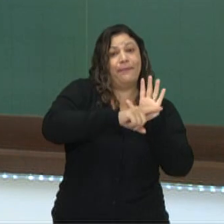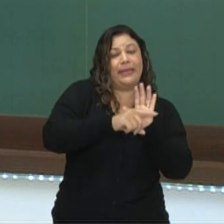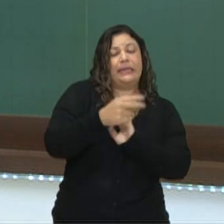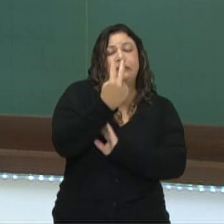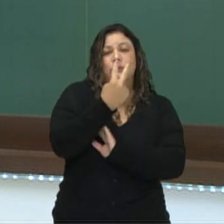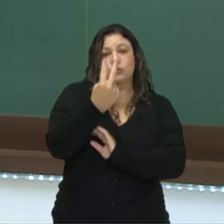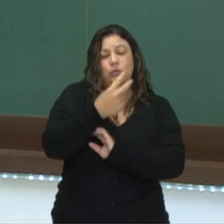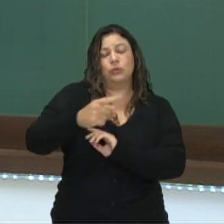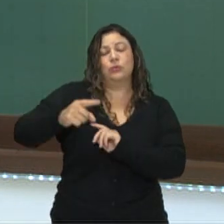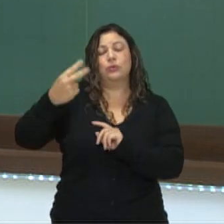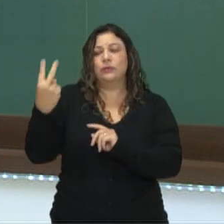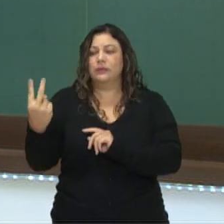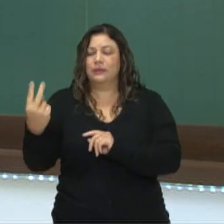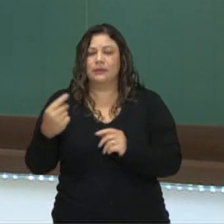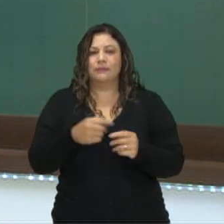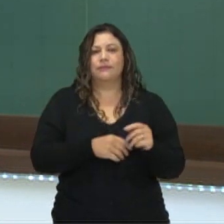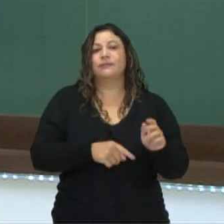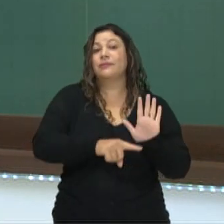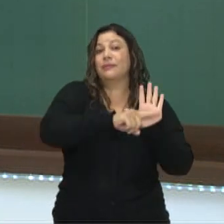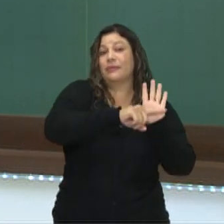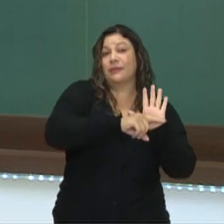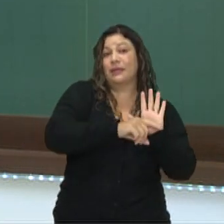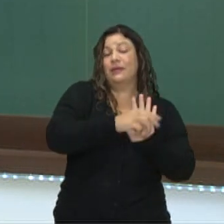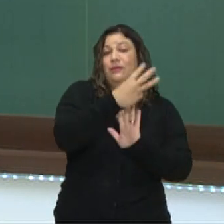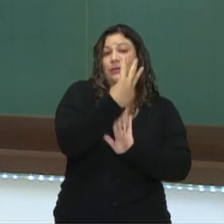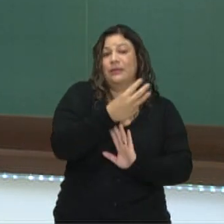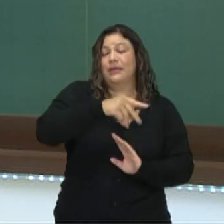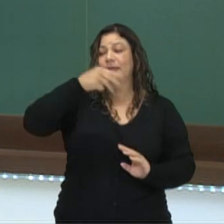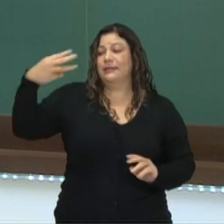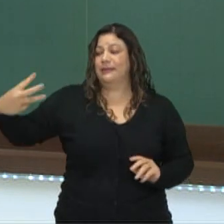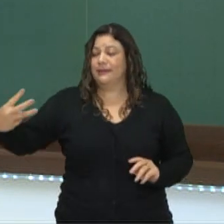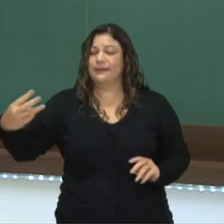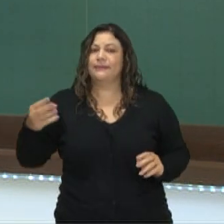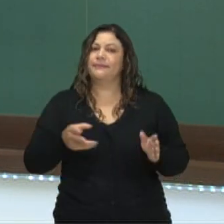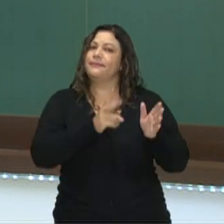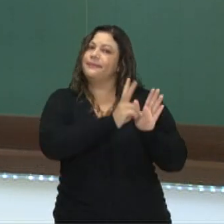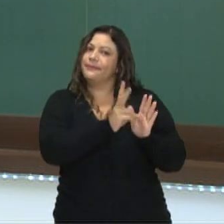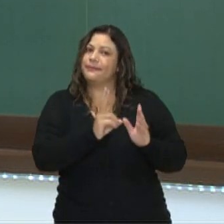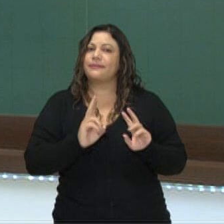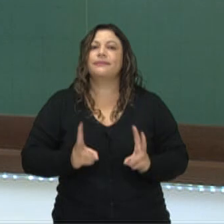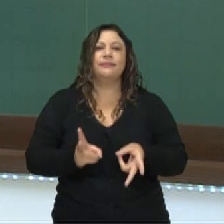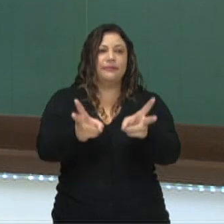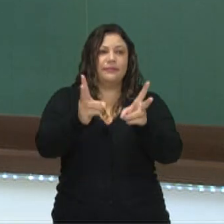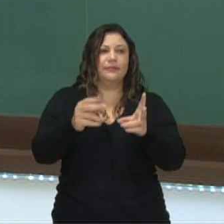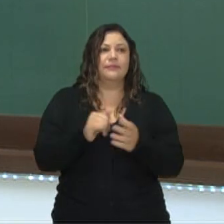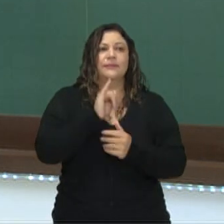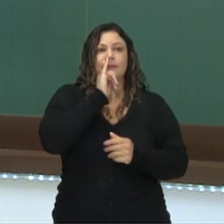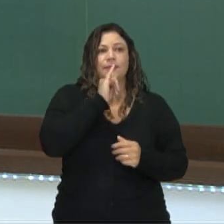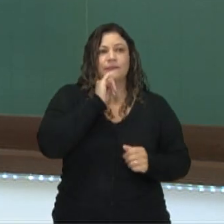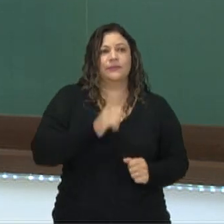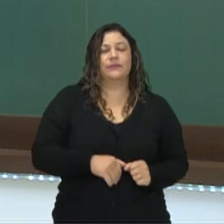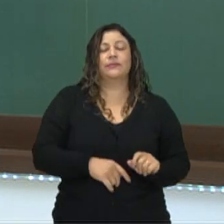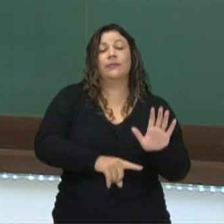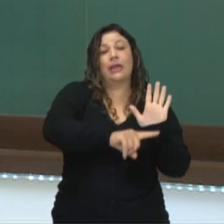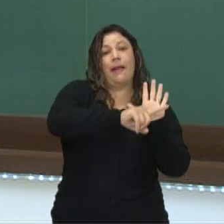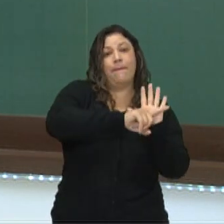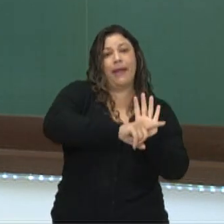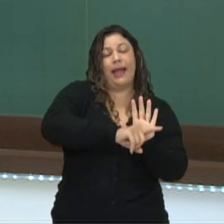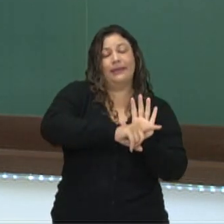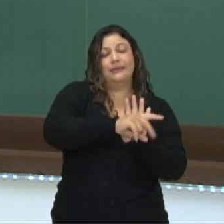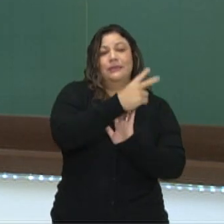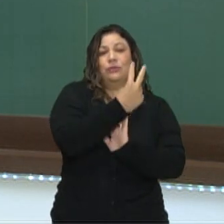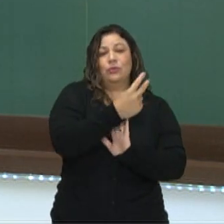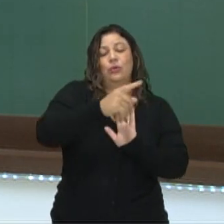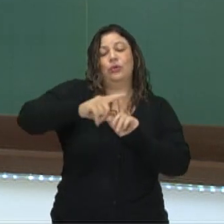2, menos 3 e 3 e assim sucessivamente. Então, aqui, menos 2 e mais 2 são números simétricos, né?